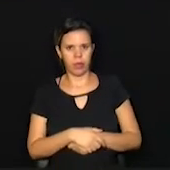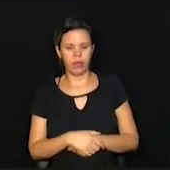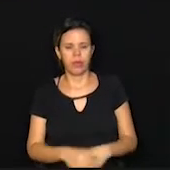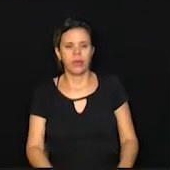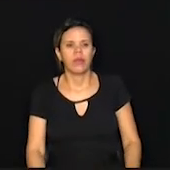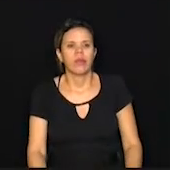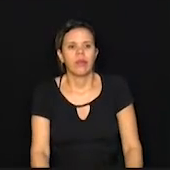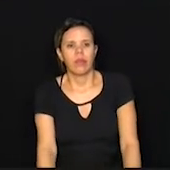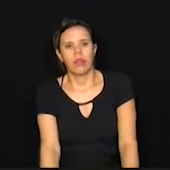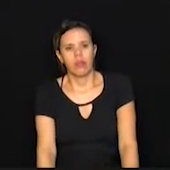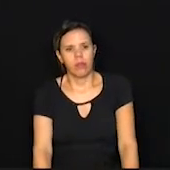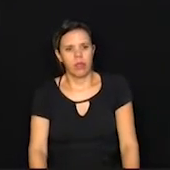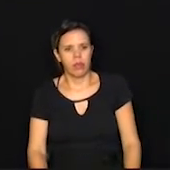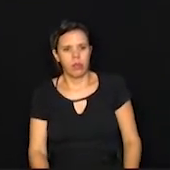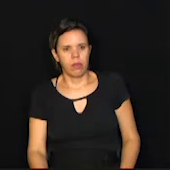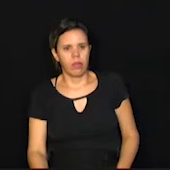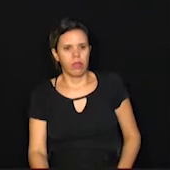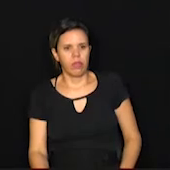isso